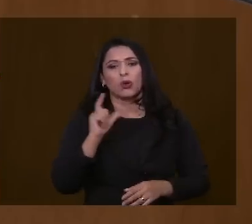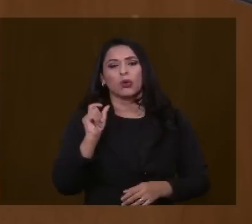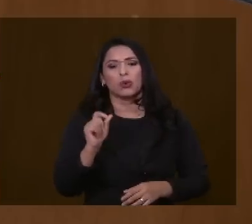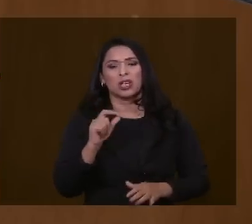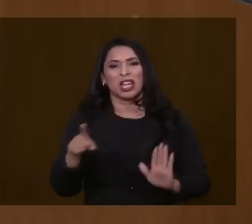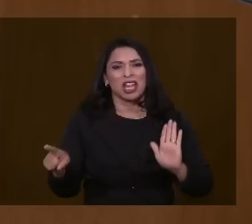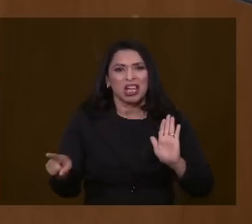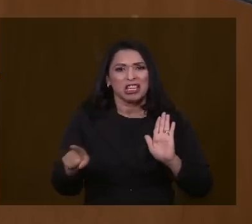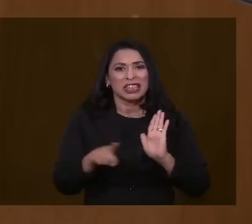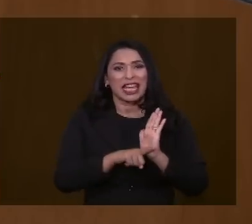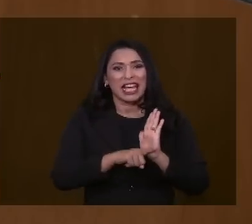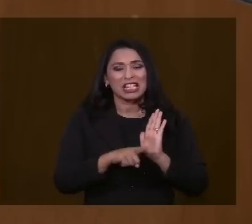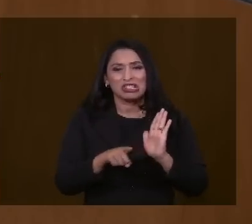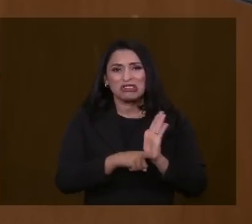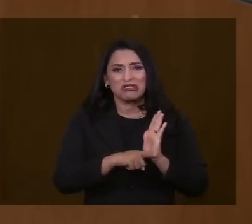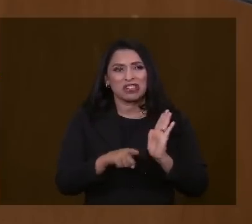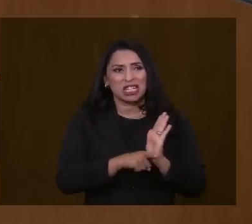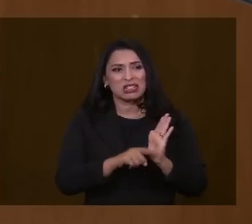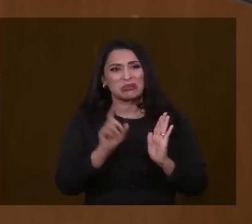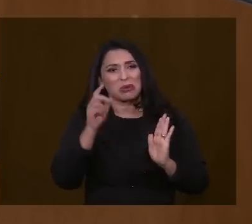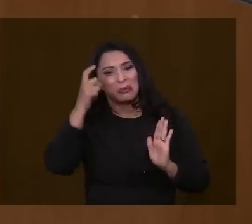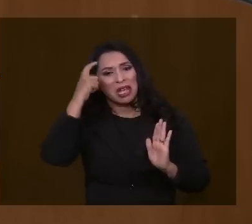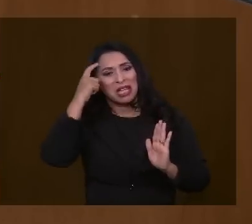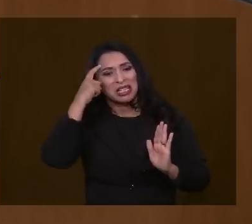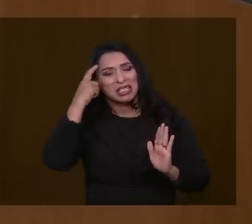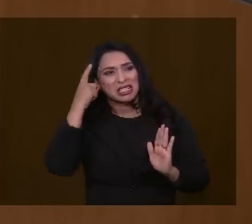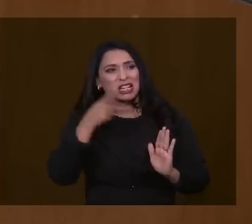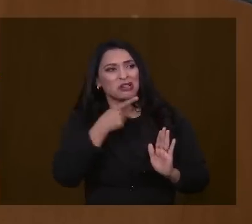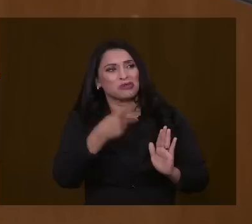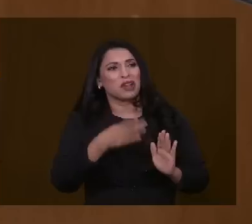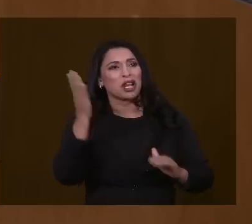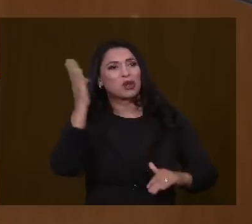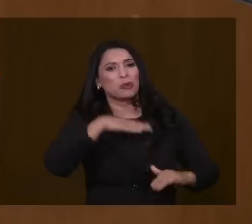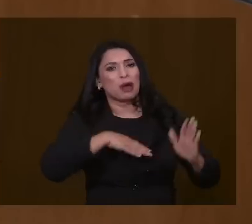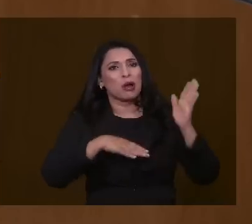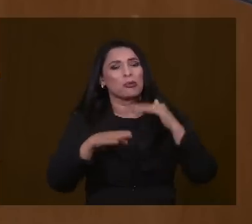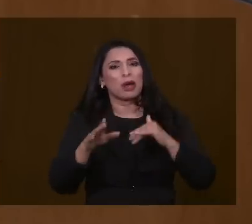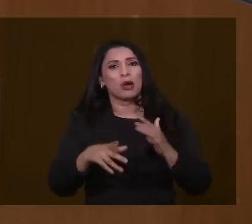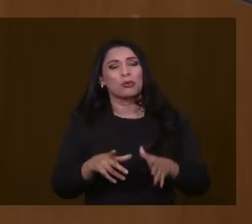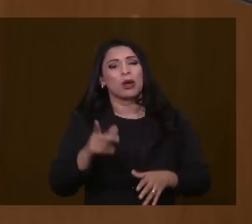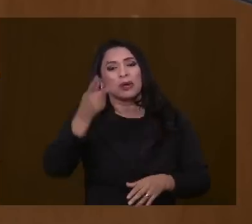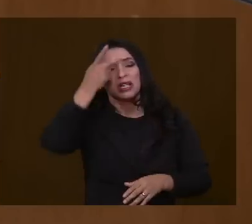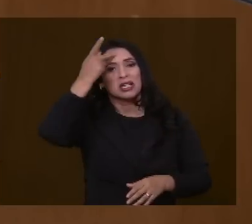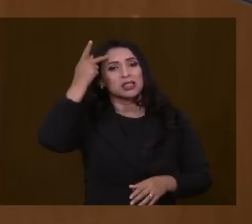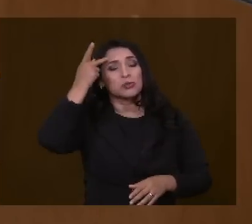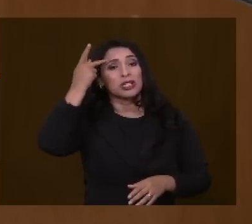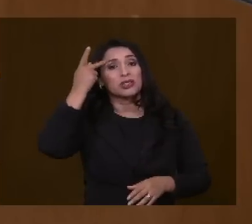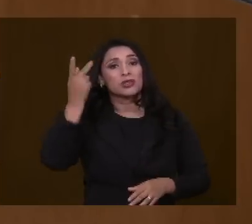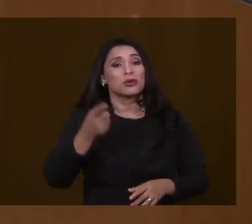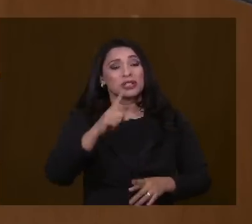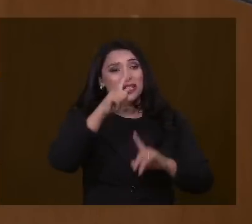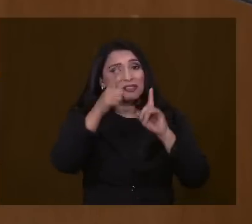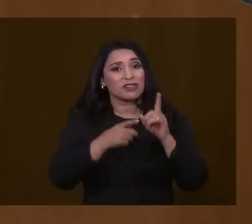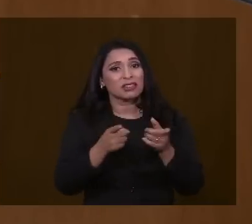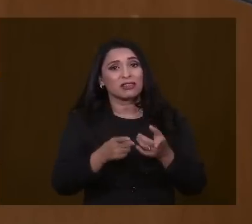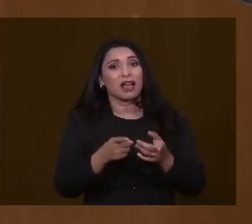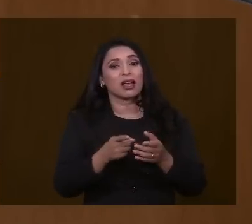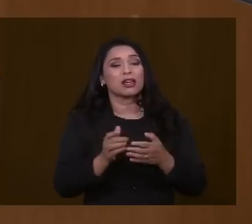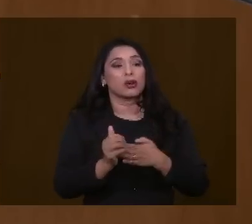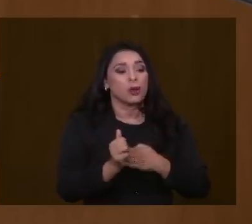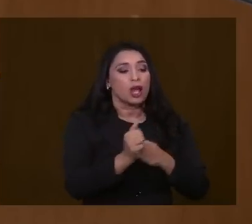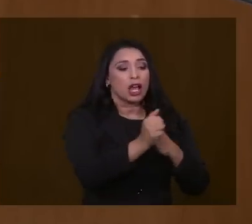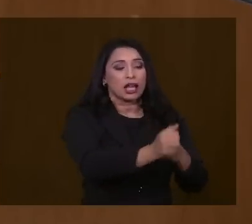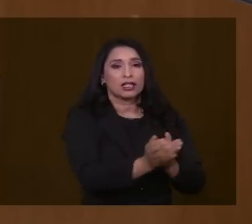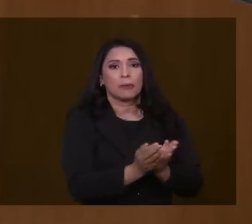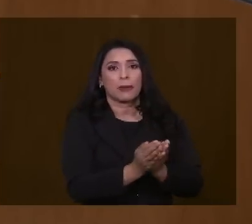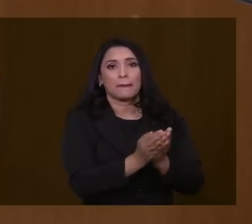Restelo, que amaldiçoa até os que inventaram a navegação. Ao contrário, essas linhas